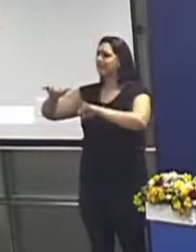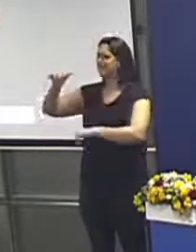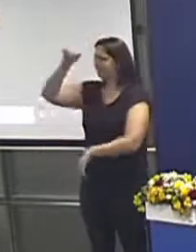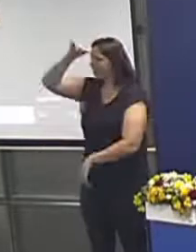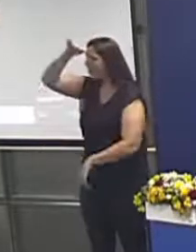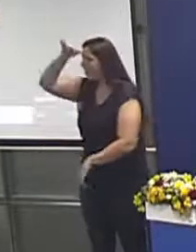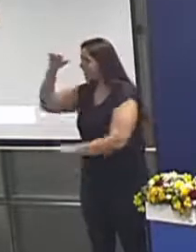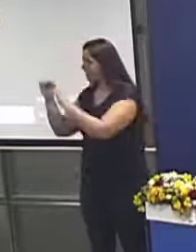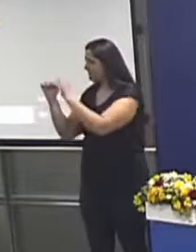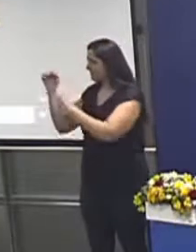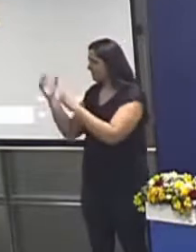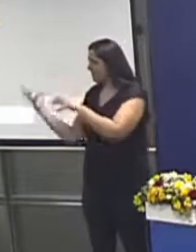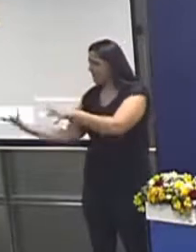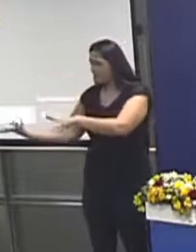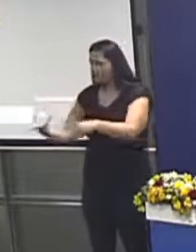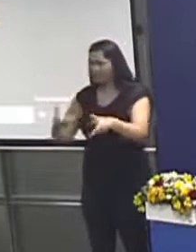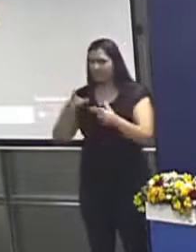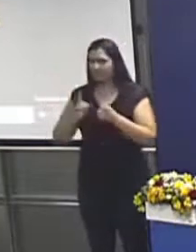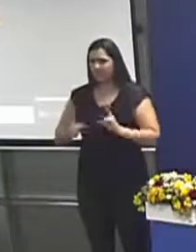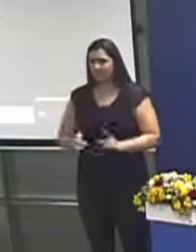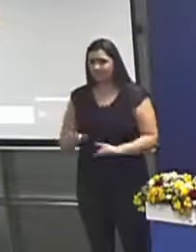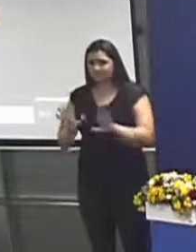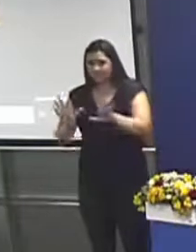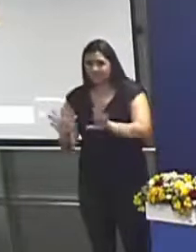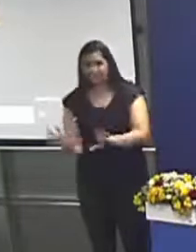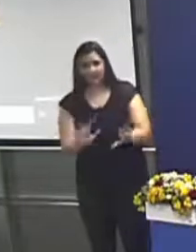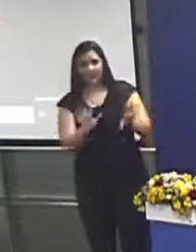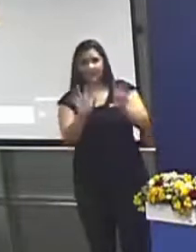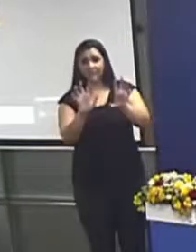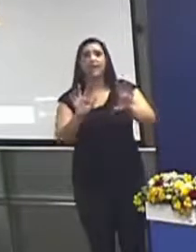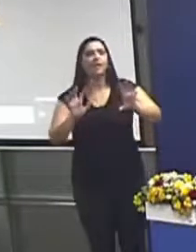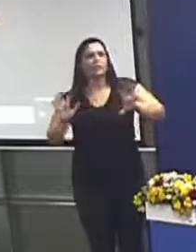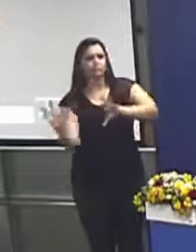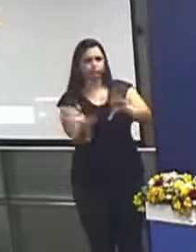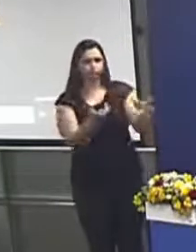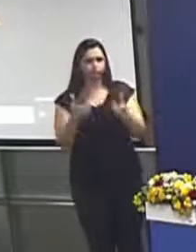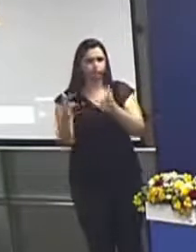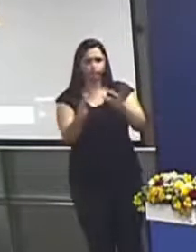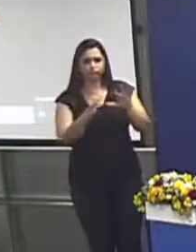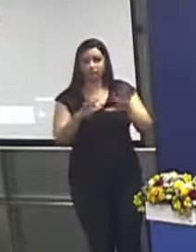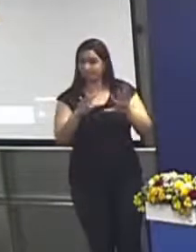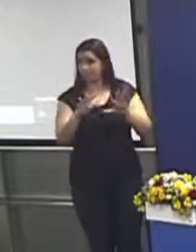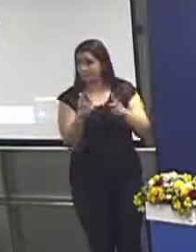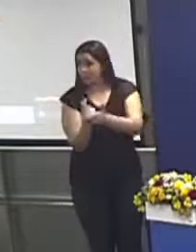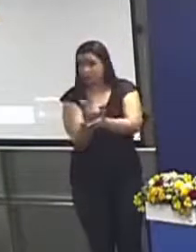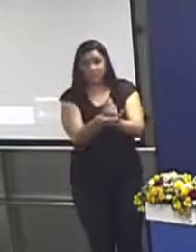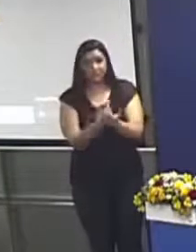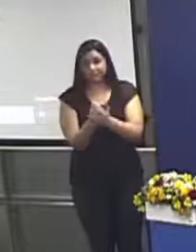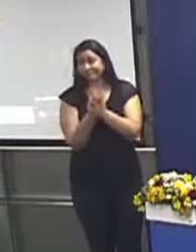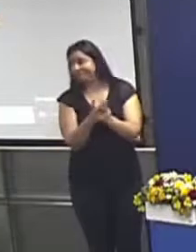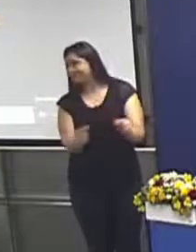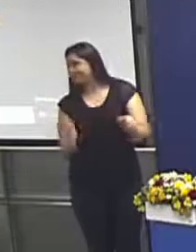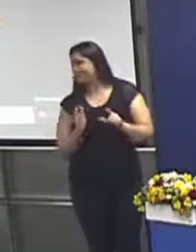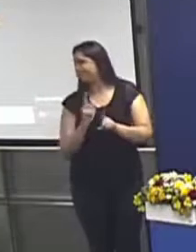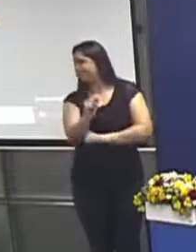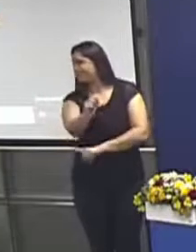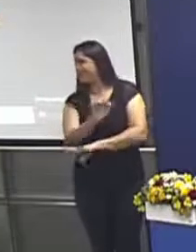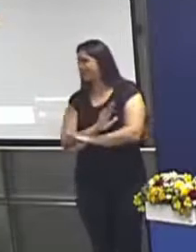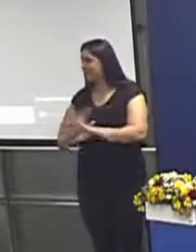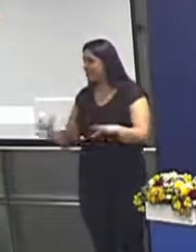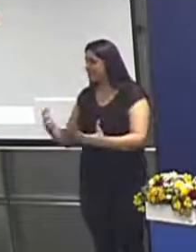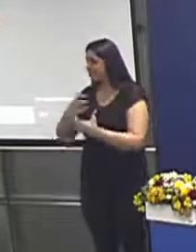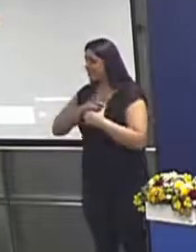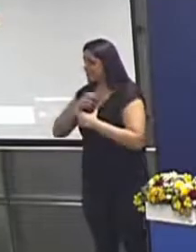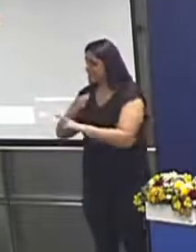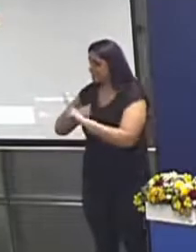na fábrica de depressão. O clima na favela tá pegando fogo. Aqui quem não consome tá fora do jogo. Humilhação